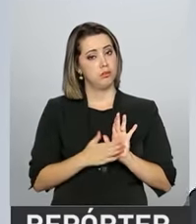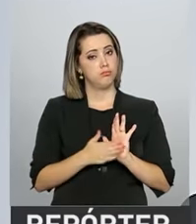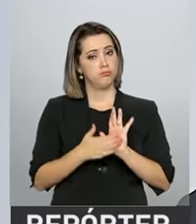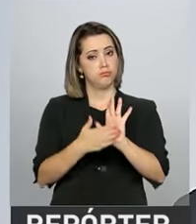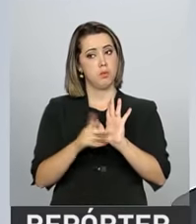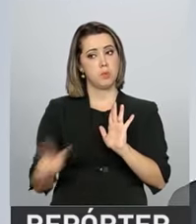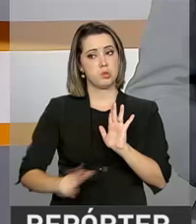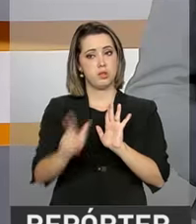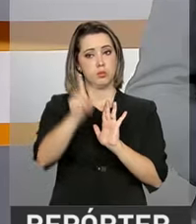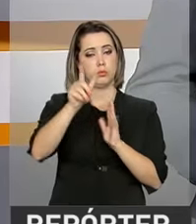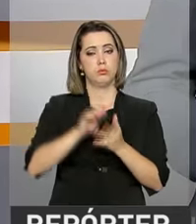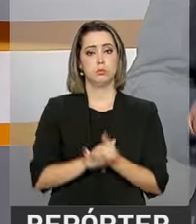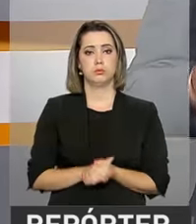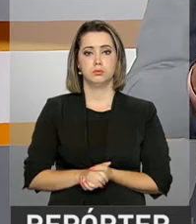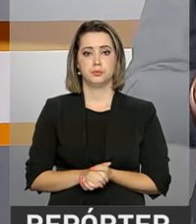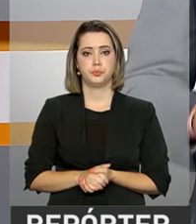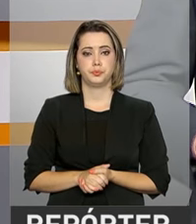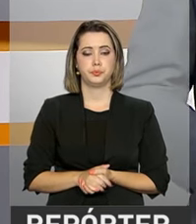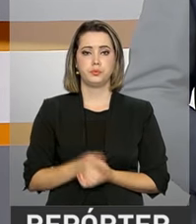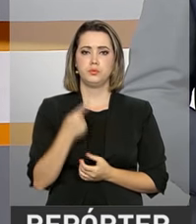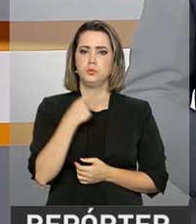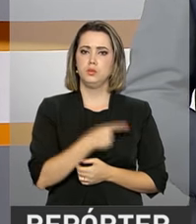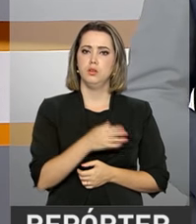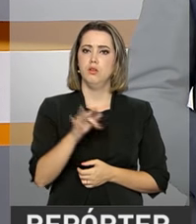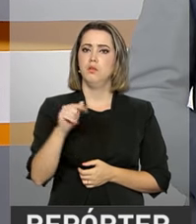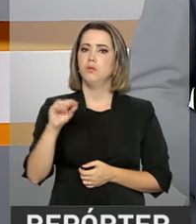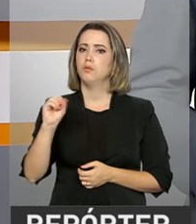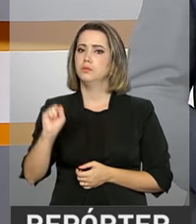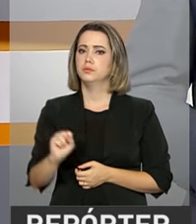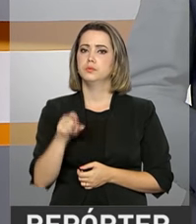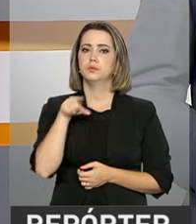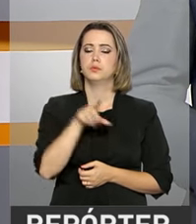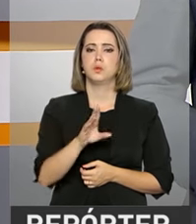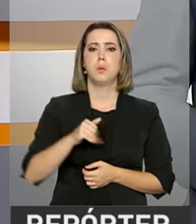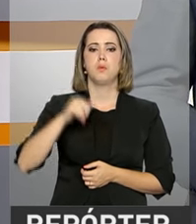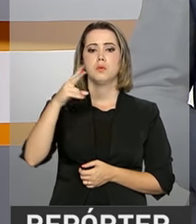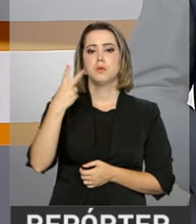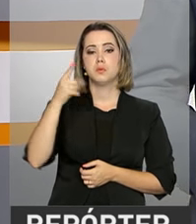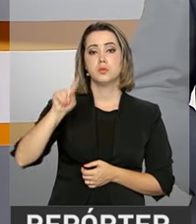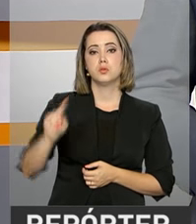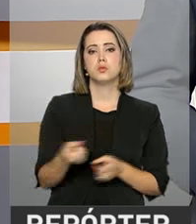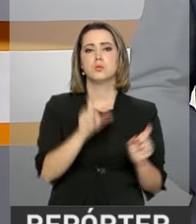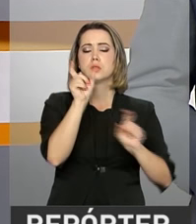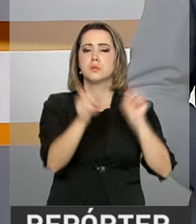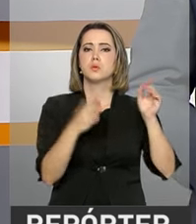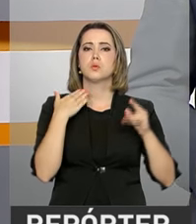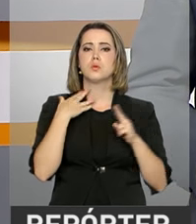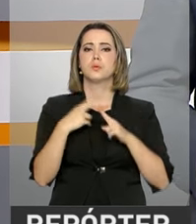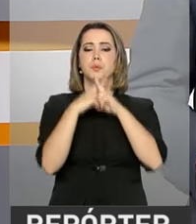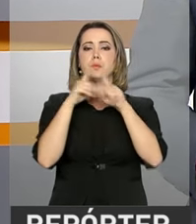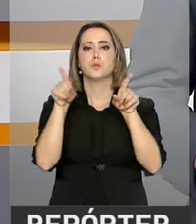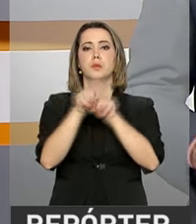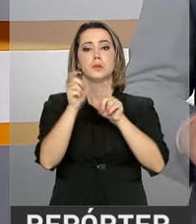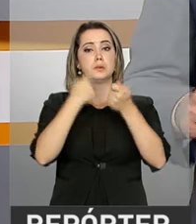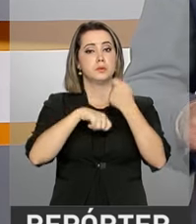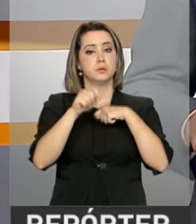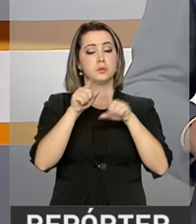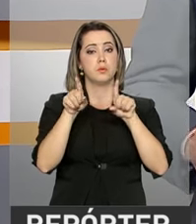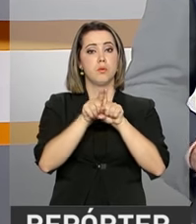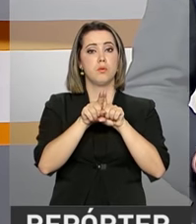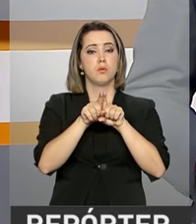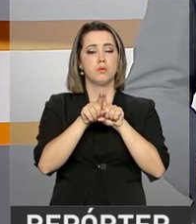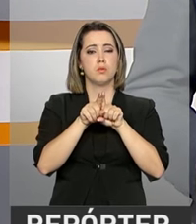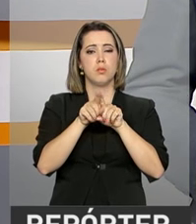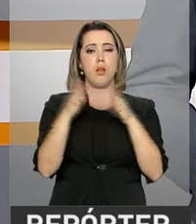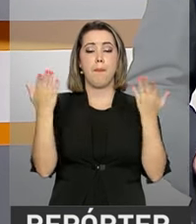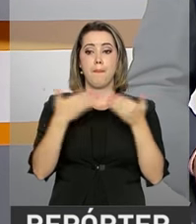lucro e ainda sobre o fgts mais de duas mil agências da caixa econômica federal vão abrir